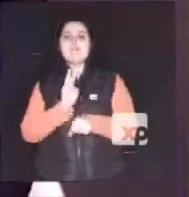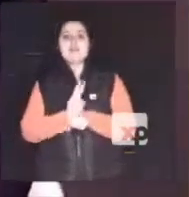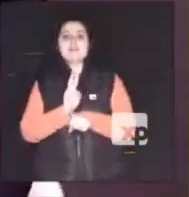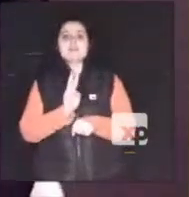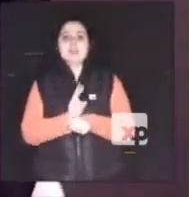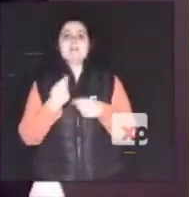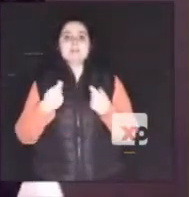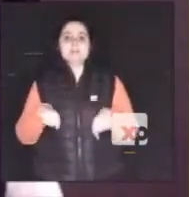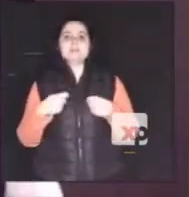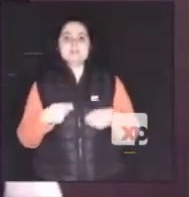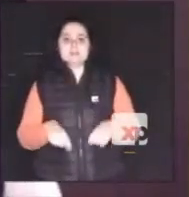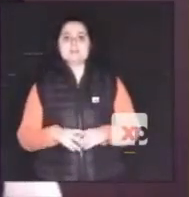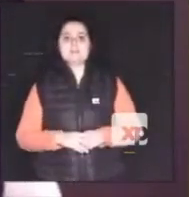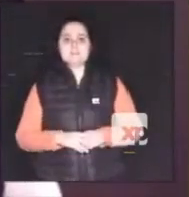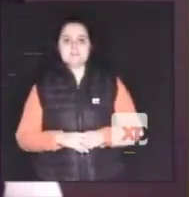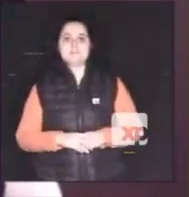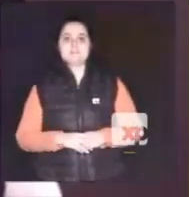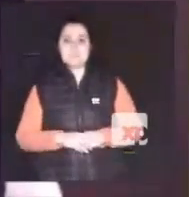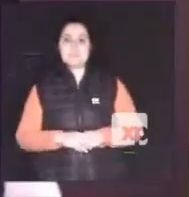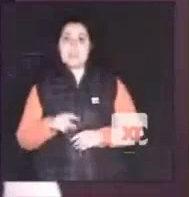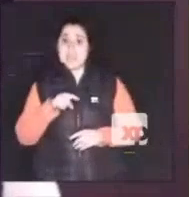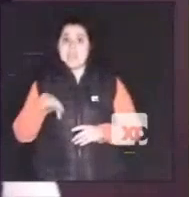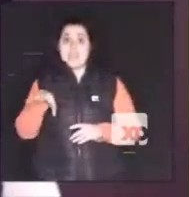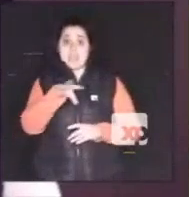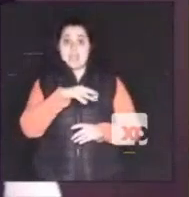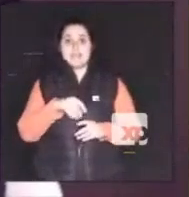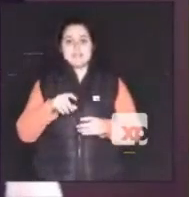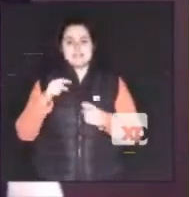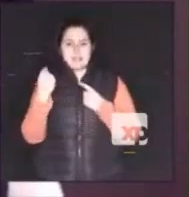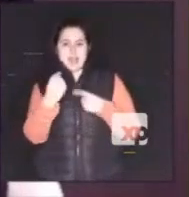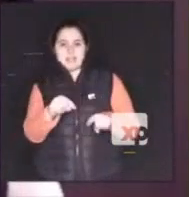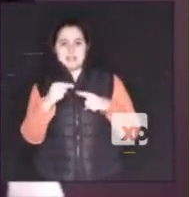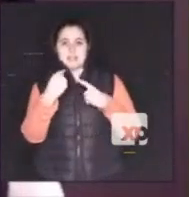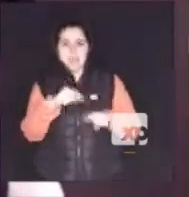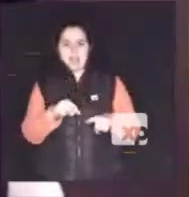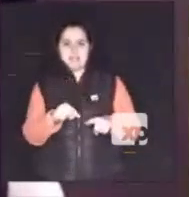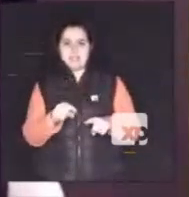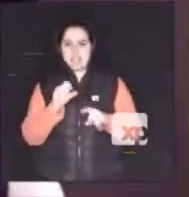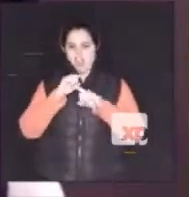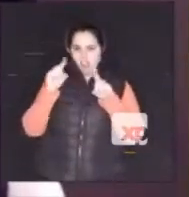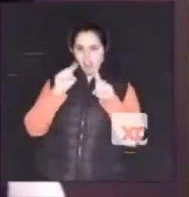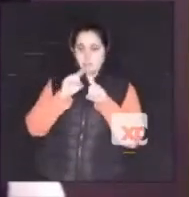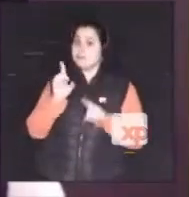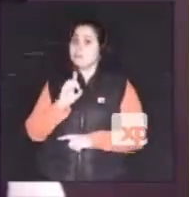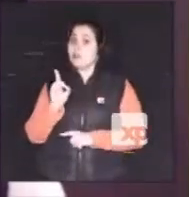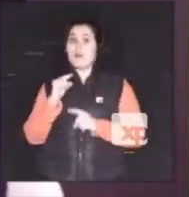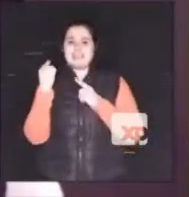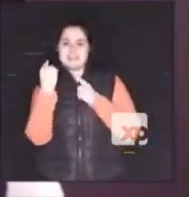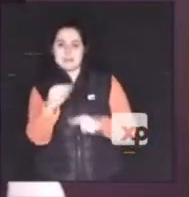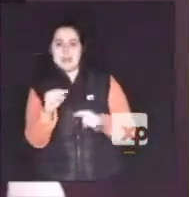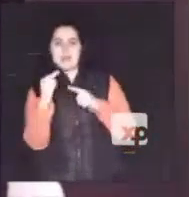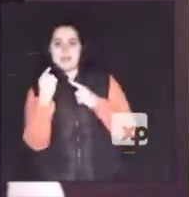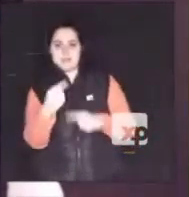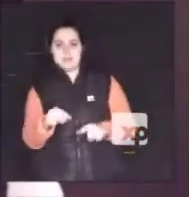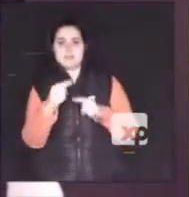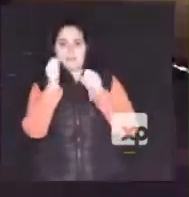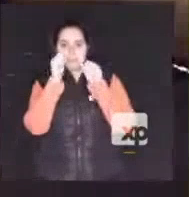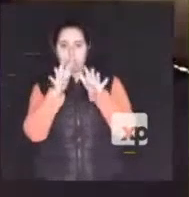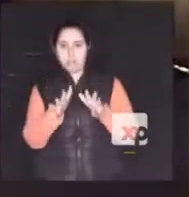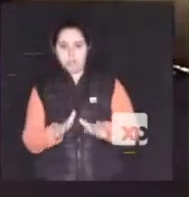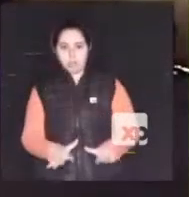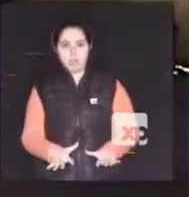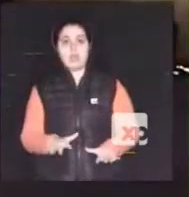e portanto acho que a esses ataques destrutivos não as críticas legítimas mas os ataques